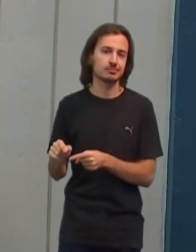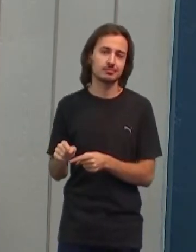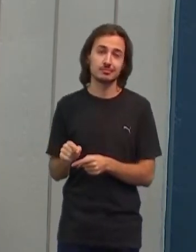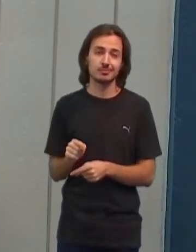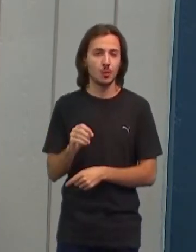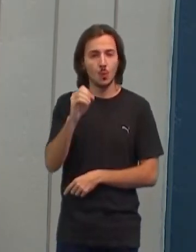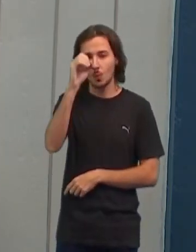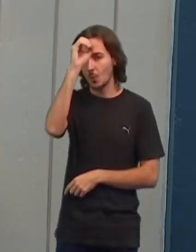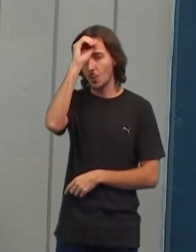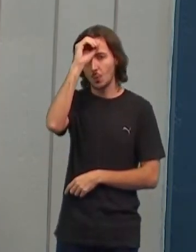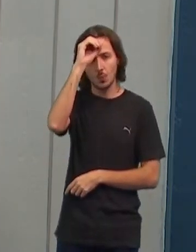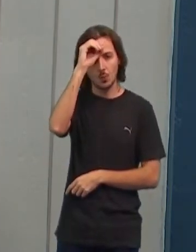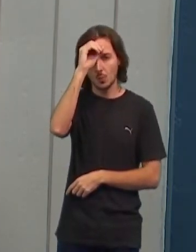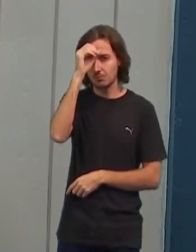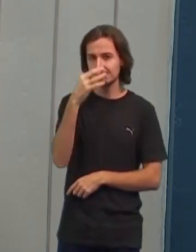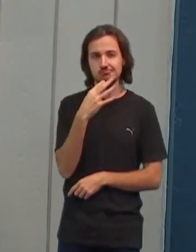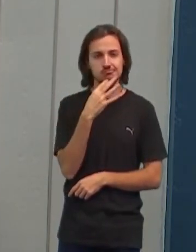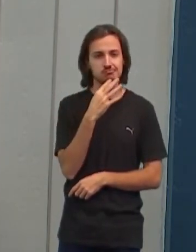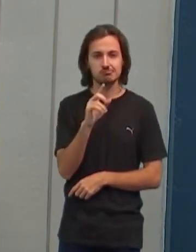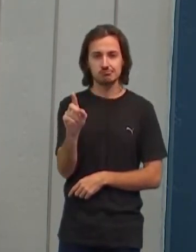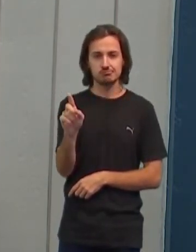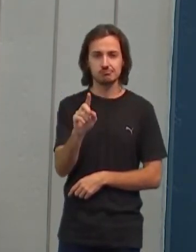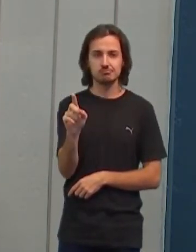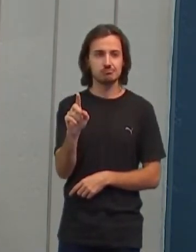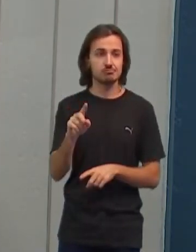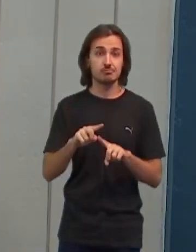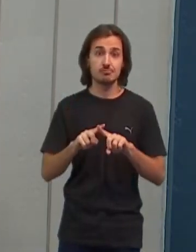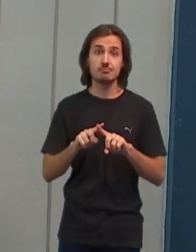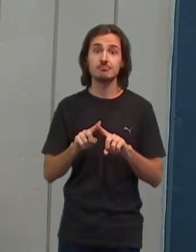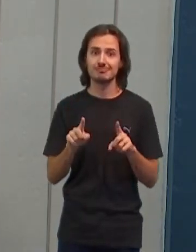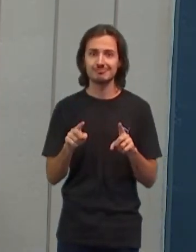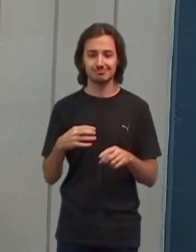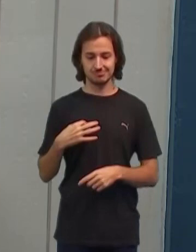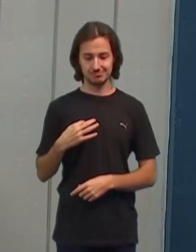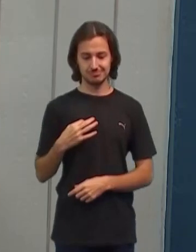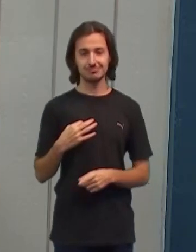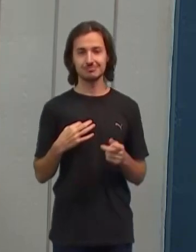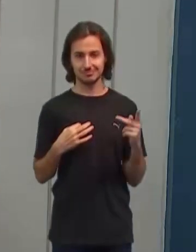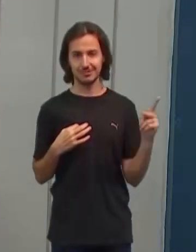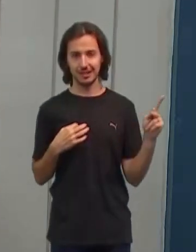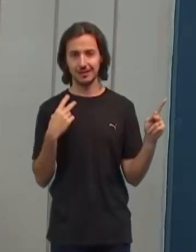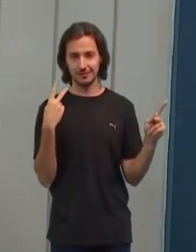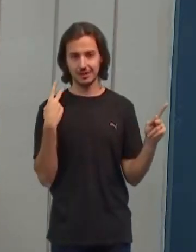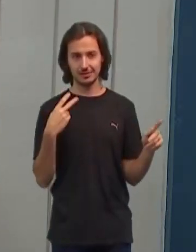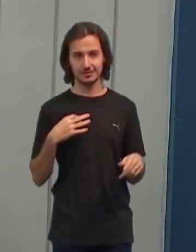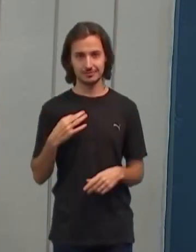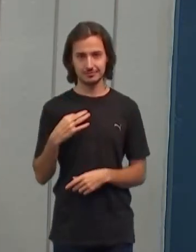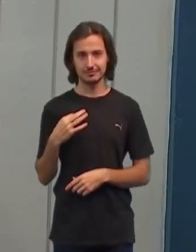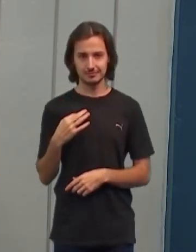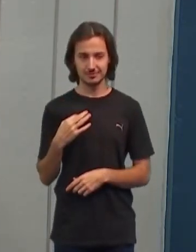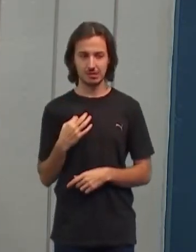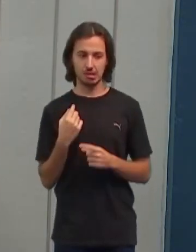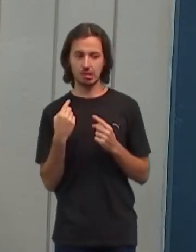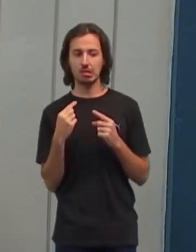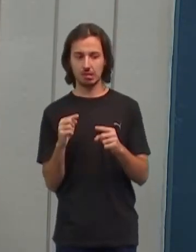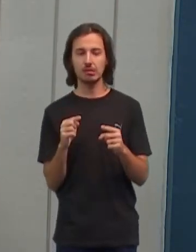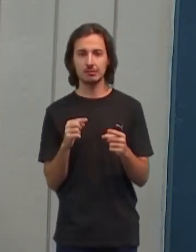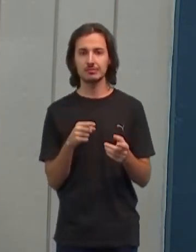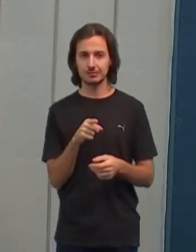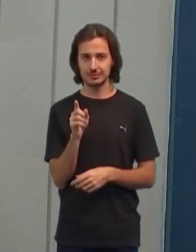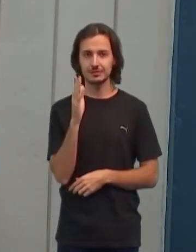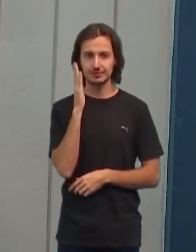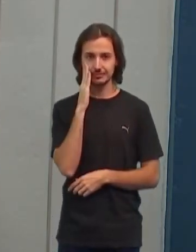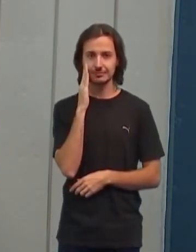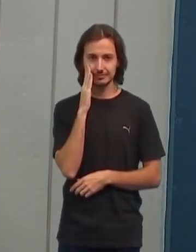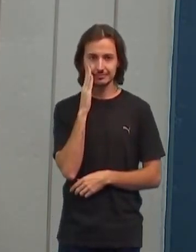total. Mas a gente sabe o lado que as pessoas se encontram. Você vê pela camisa que a vereadora, que é contra a moção de repúdio, está. A gente